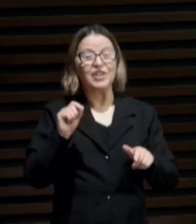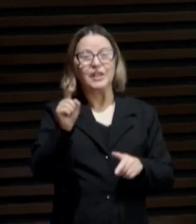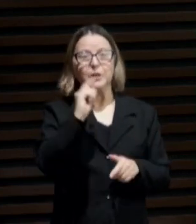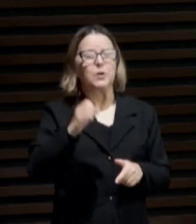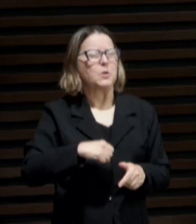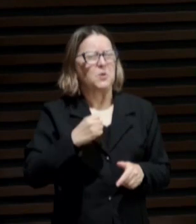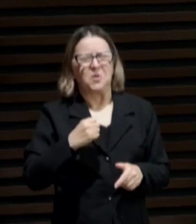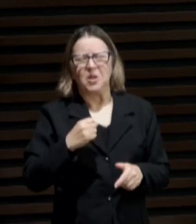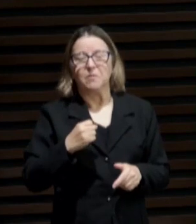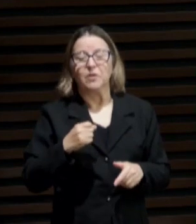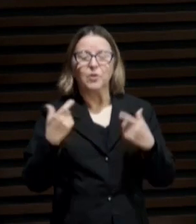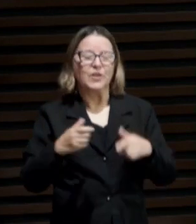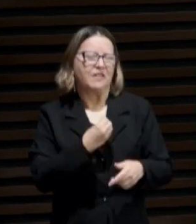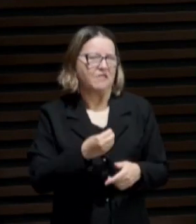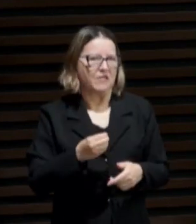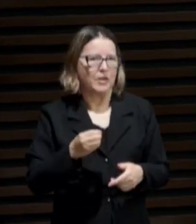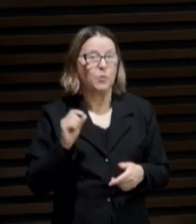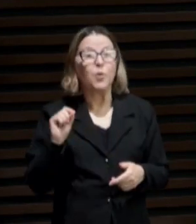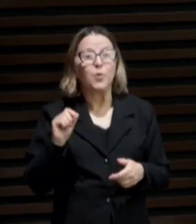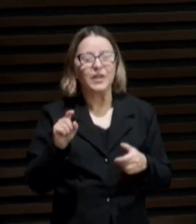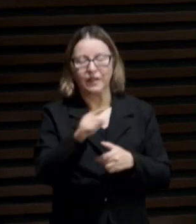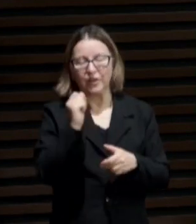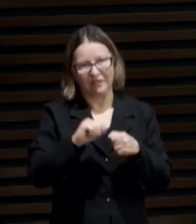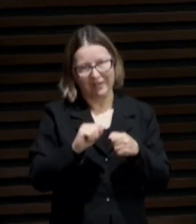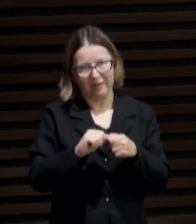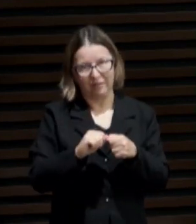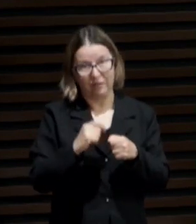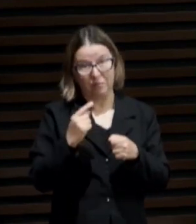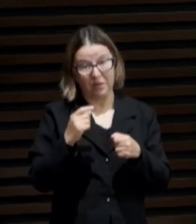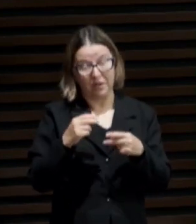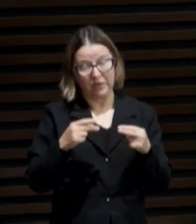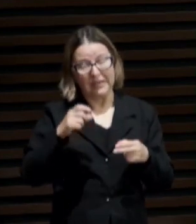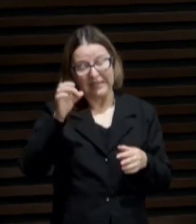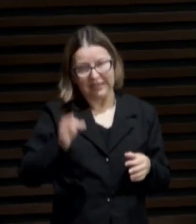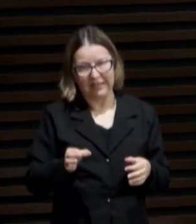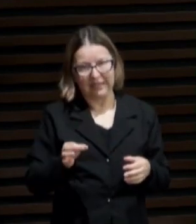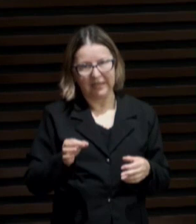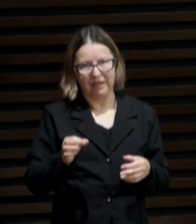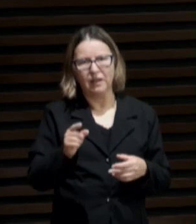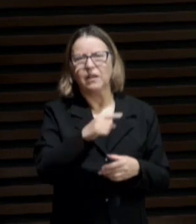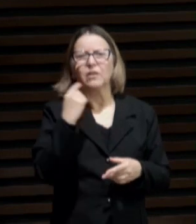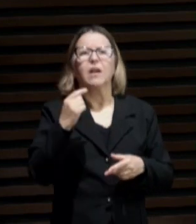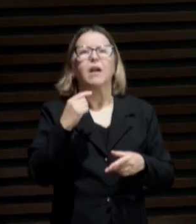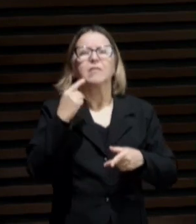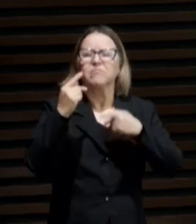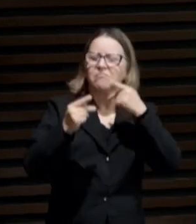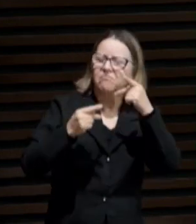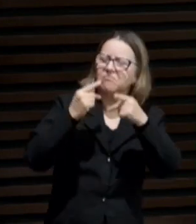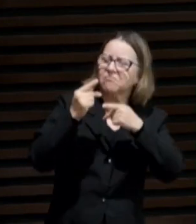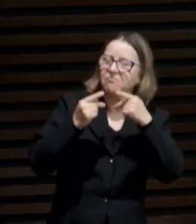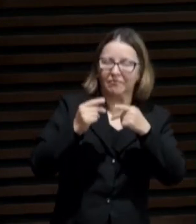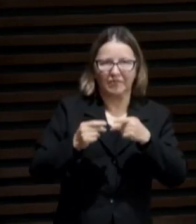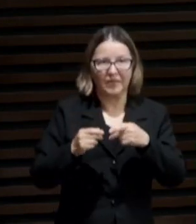ou do que fazemos, uma coisa é certa: nós falamos o tempo todo. Precisamos reconhecer